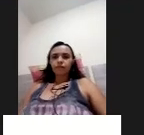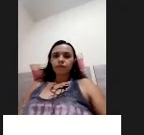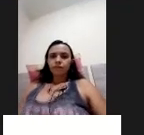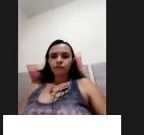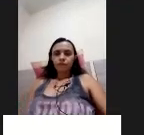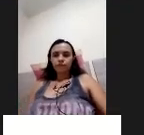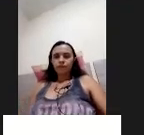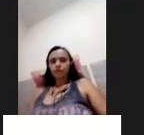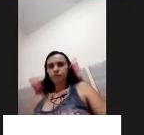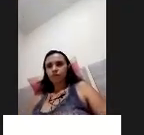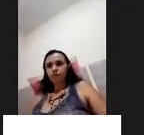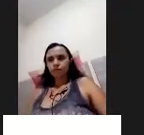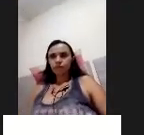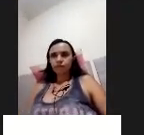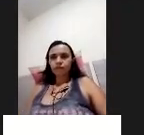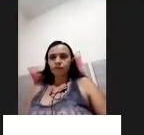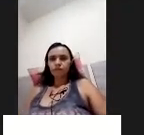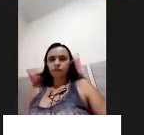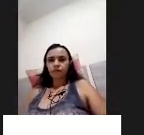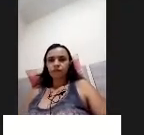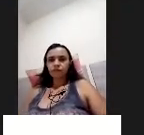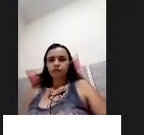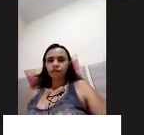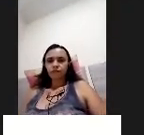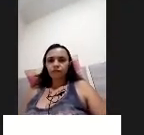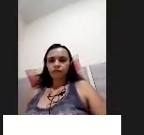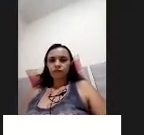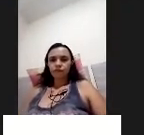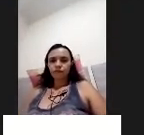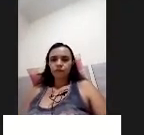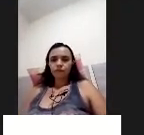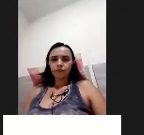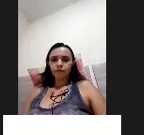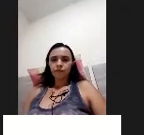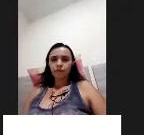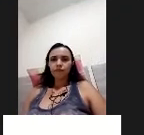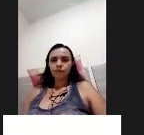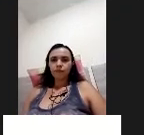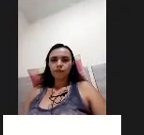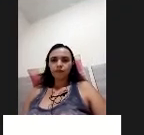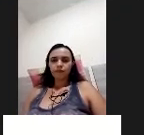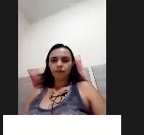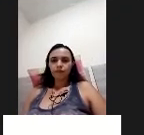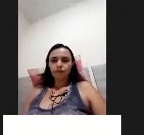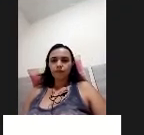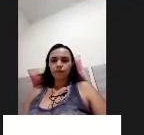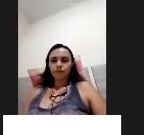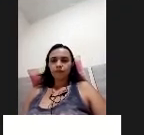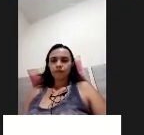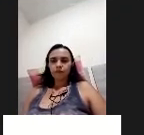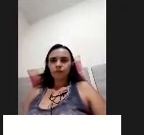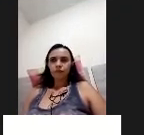cama. Então, essa movimentação, se você tiver disponível alguém da família, é bom sempre subir em 2